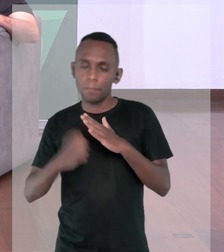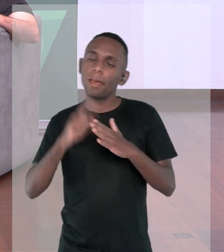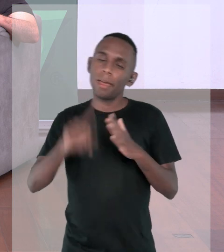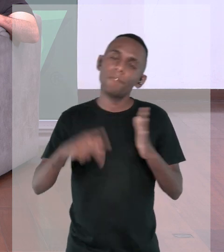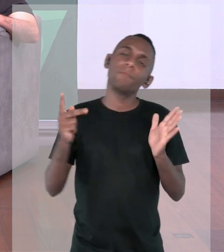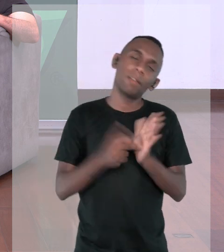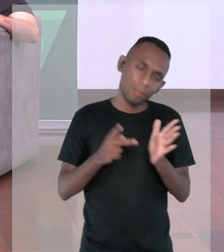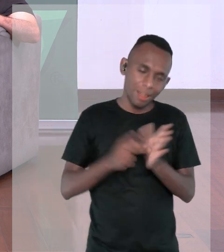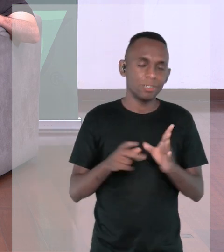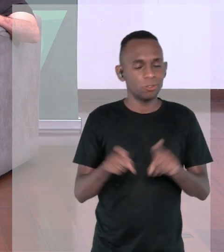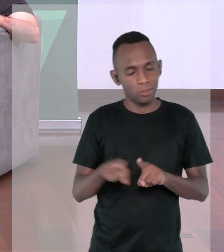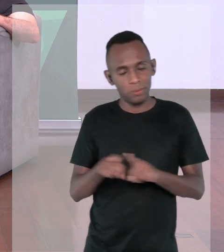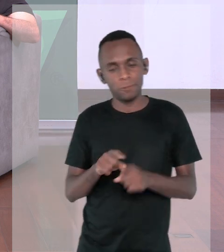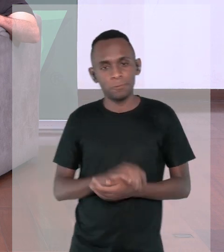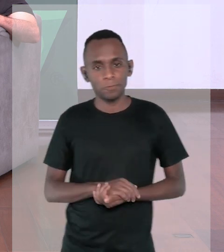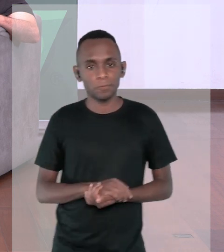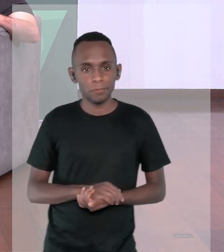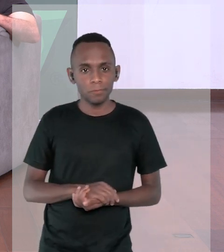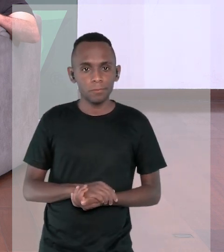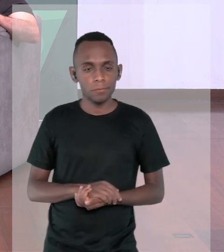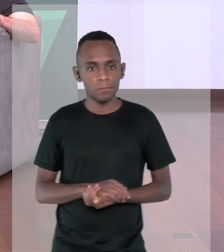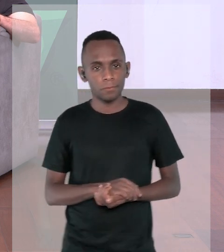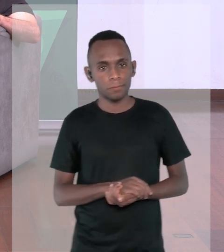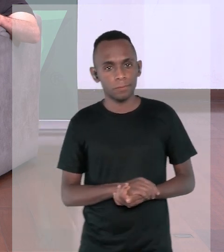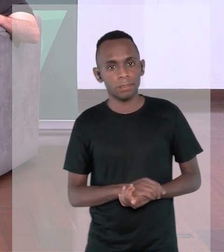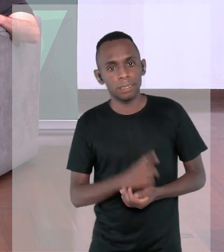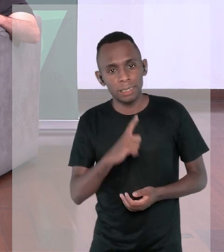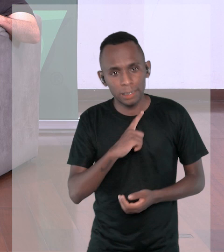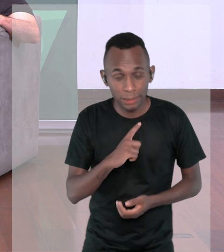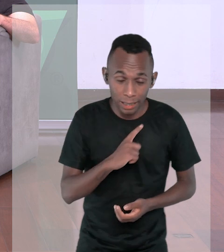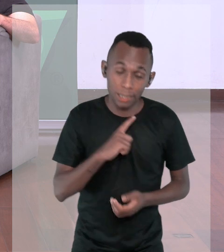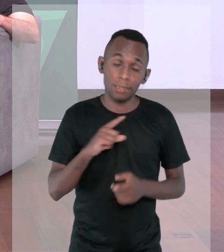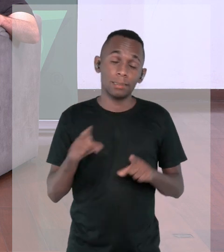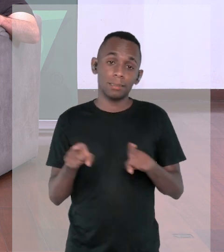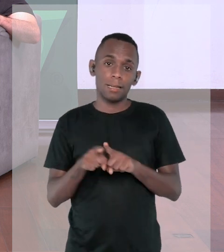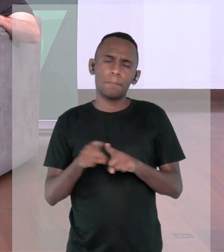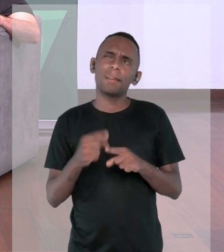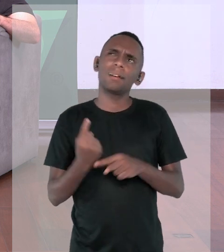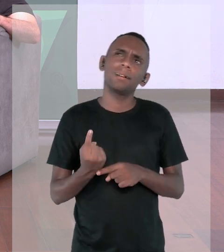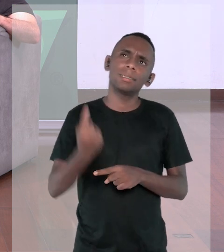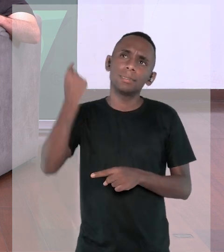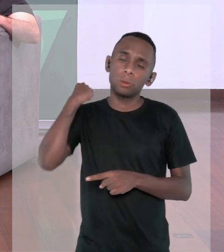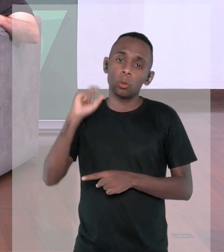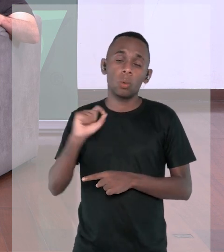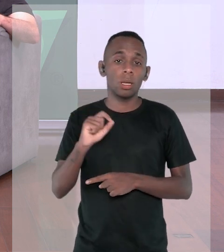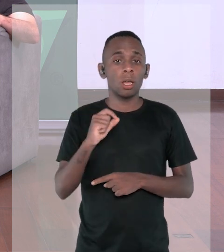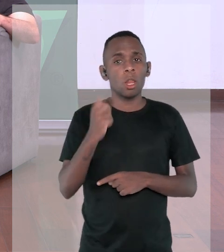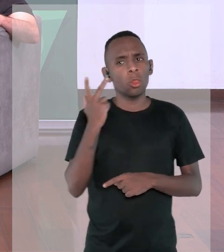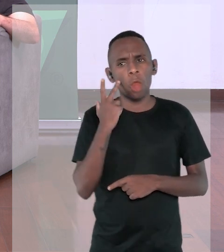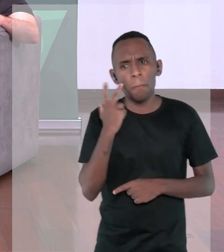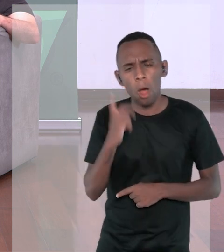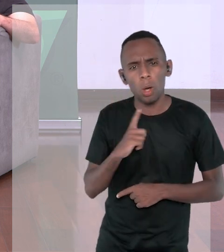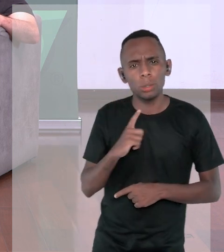verdade esse bilhete. Então, aí tem muito, Chico, o seguinte, antigamente era comum ter um